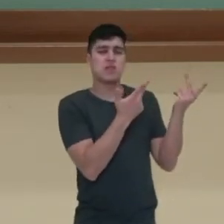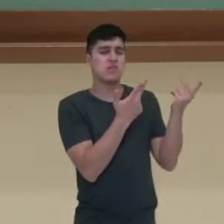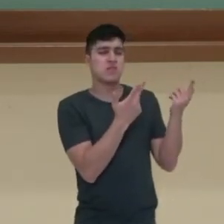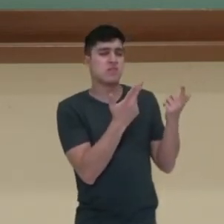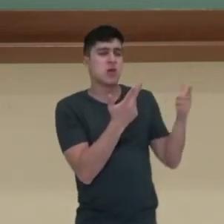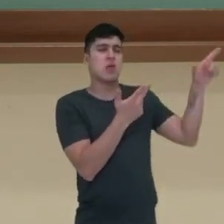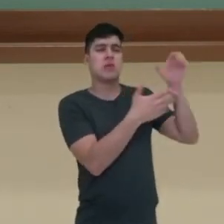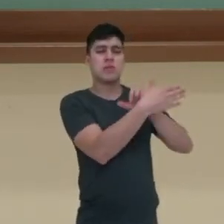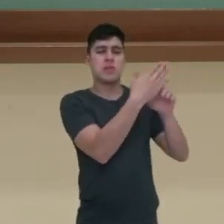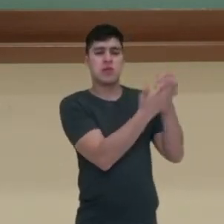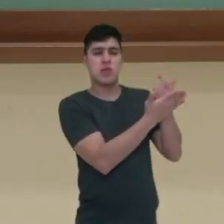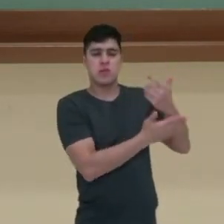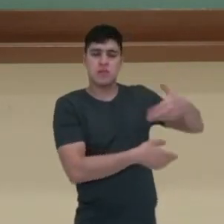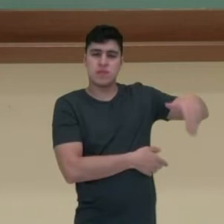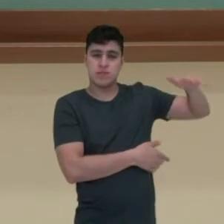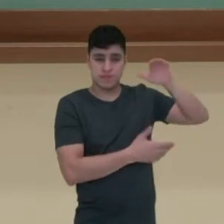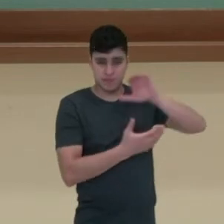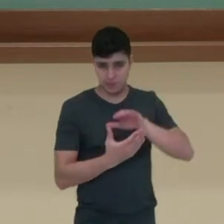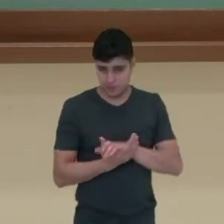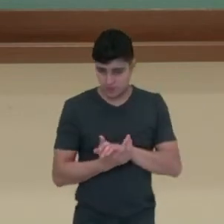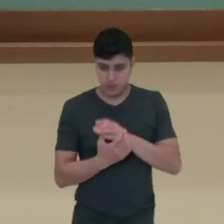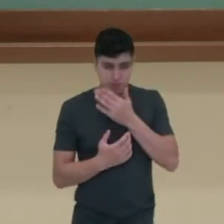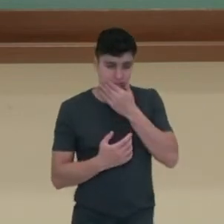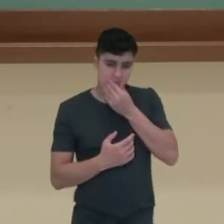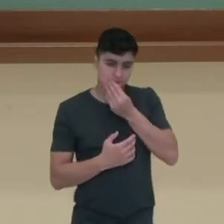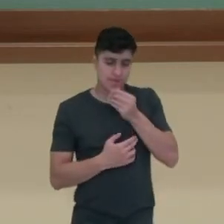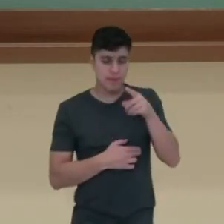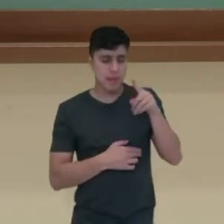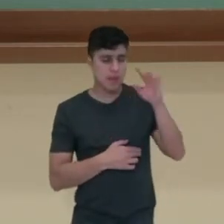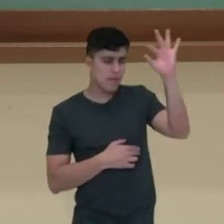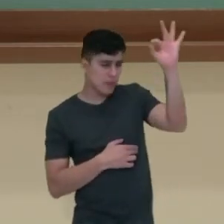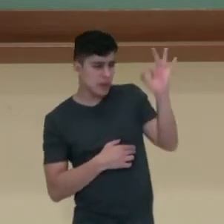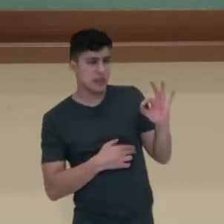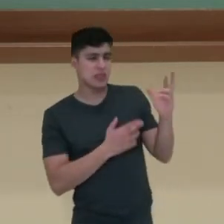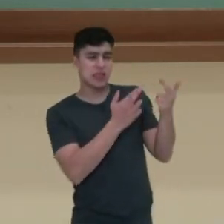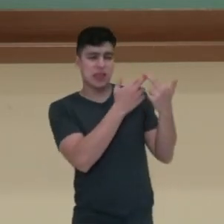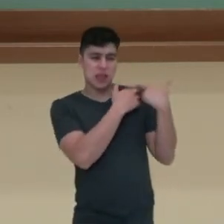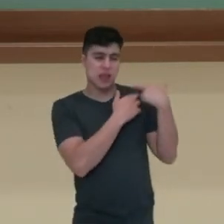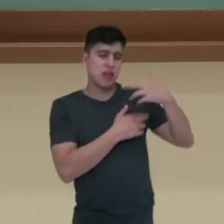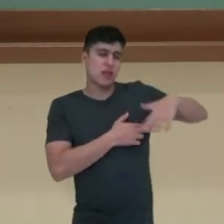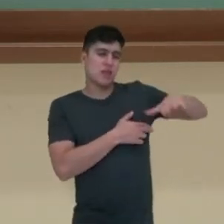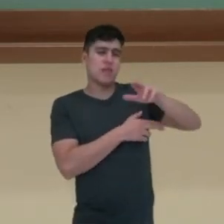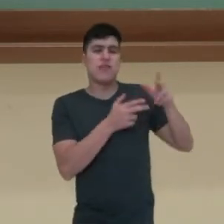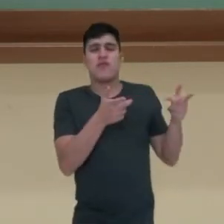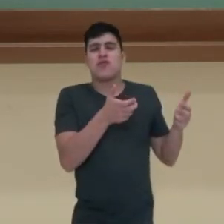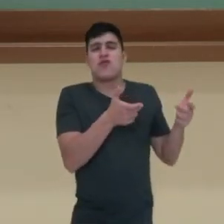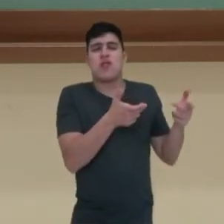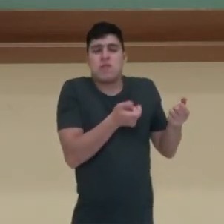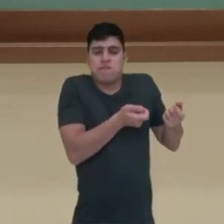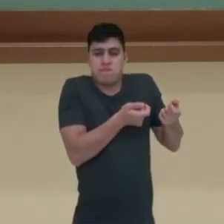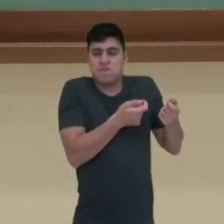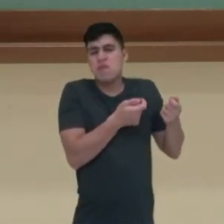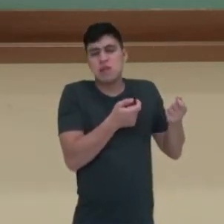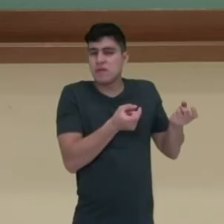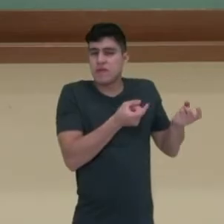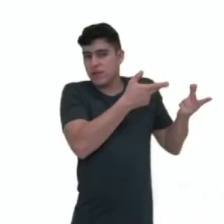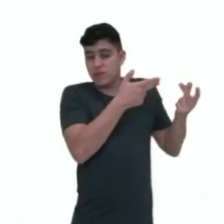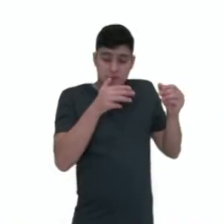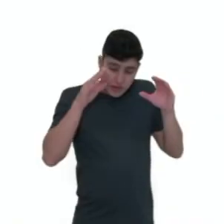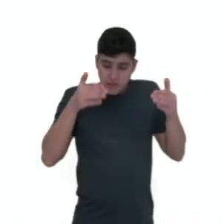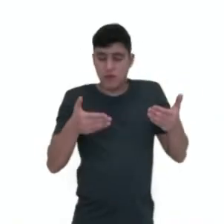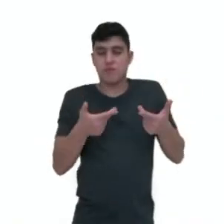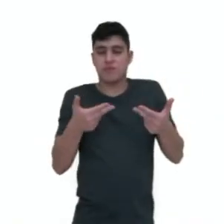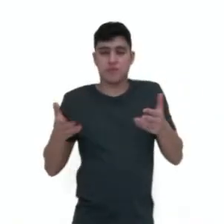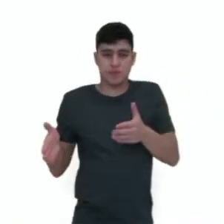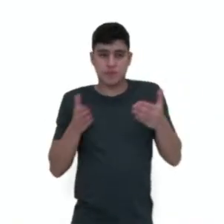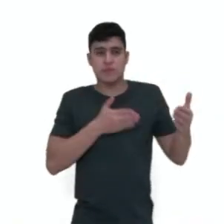empresas as partes responsáveis pelos videogames deles. Um